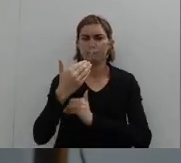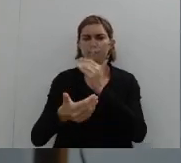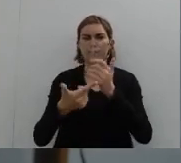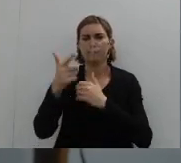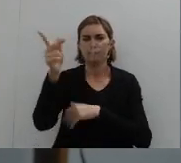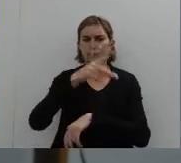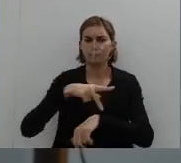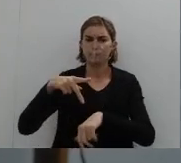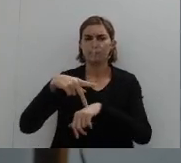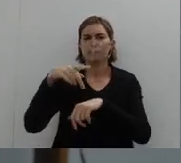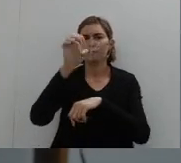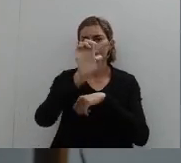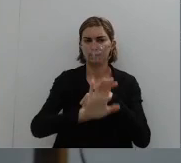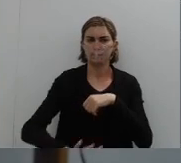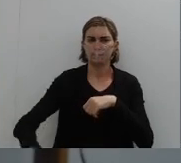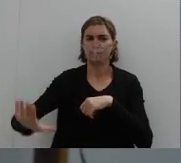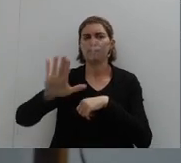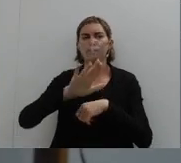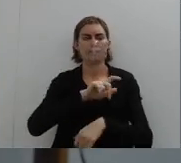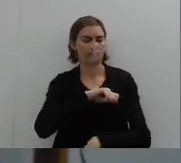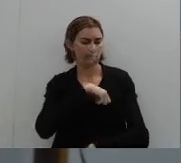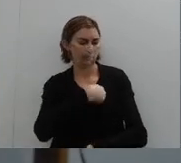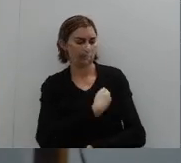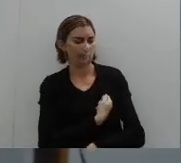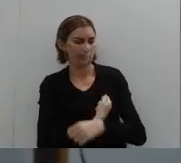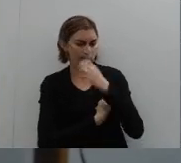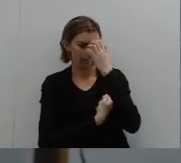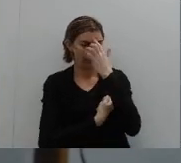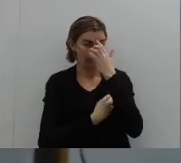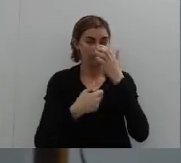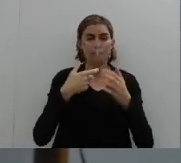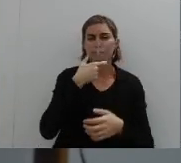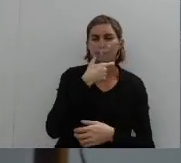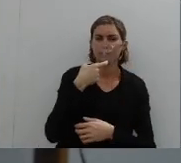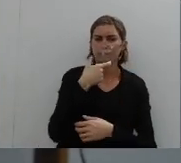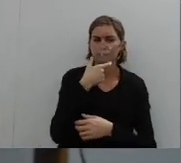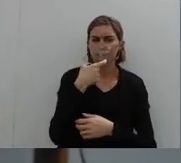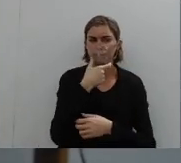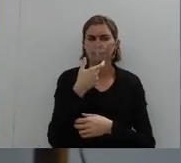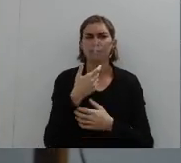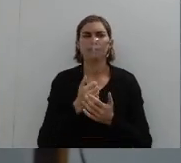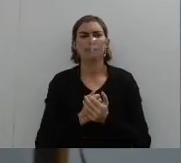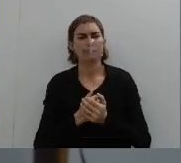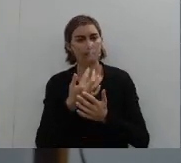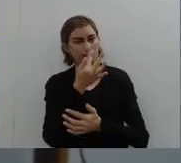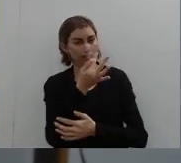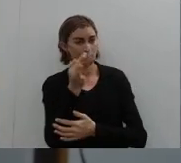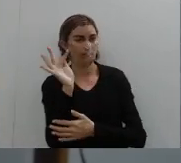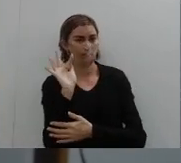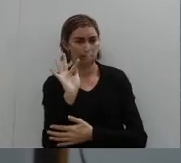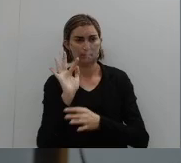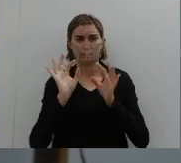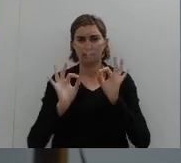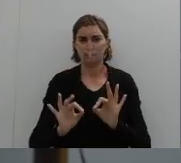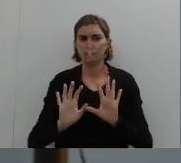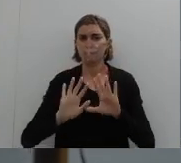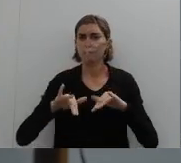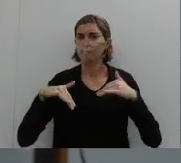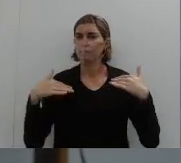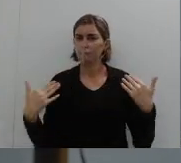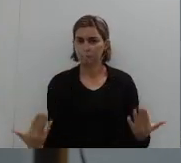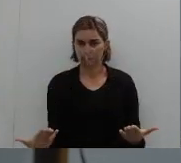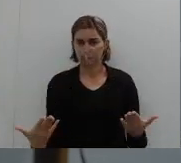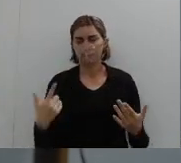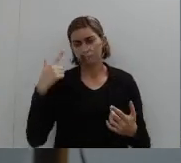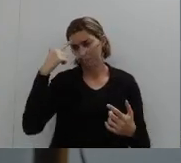da Europa, seguindo da Espanha, seguido da Inglaterra, seguido da França, certo? Então,